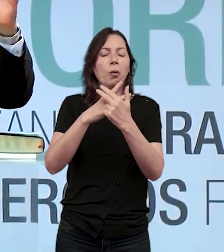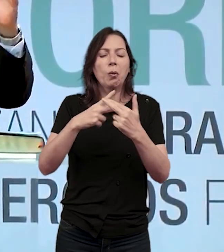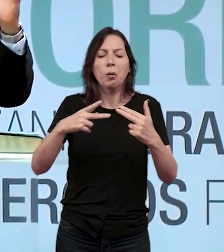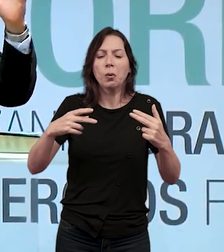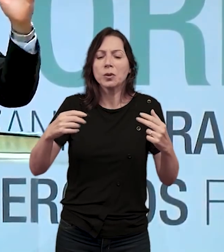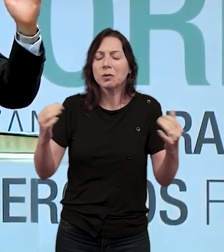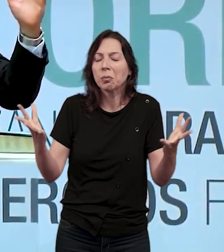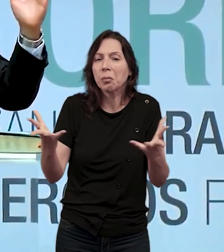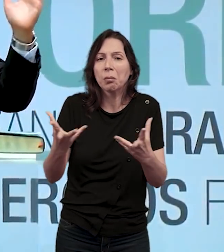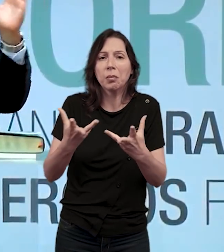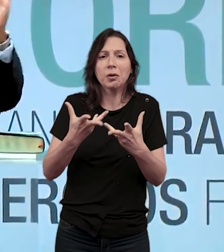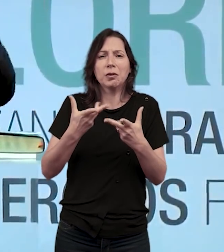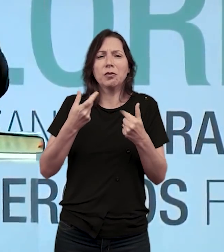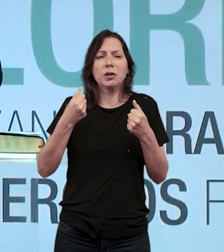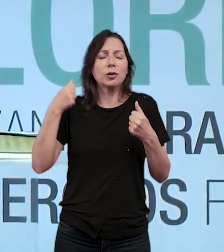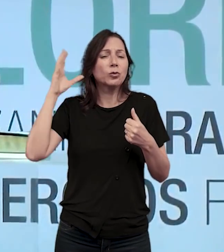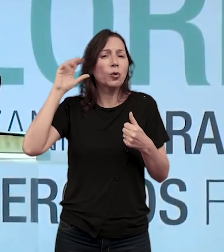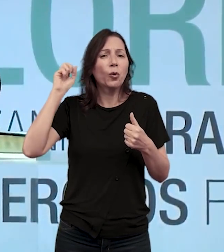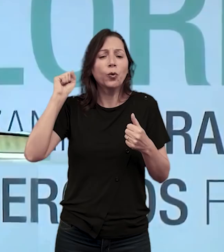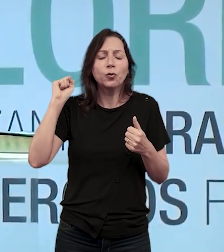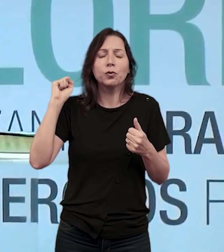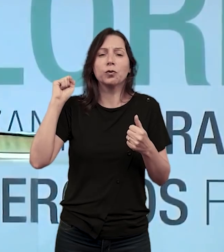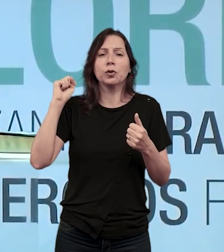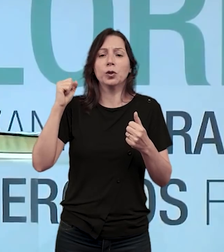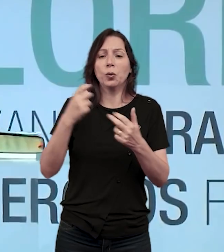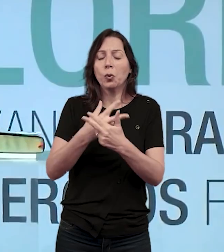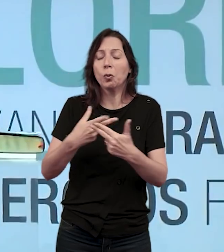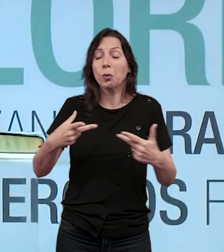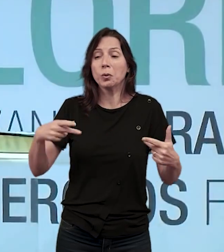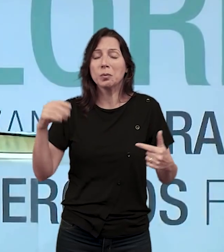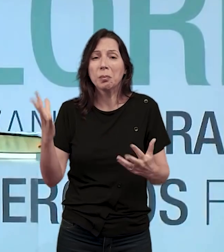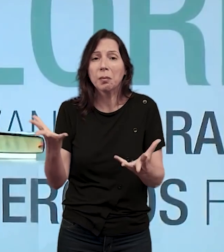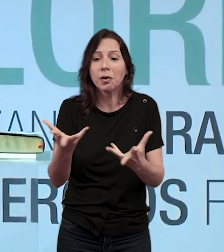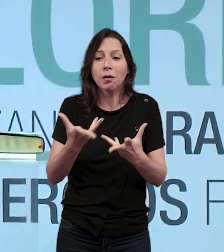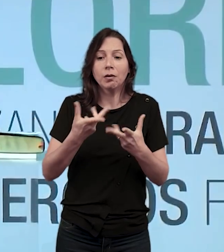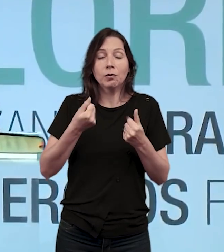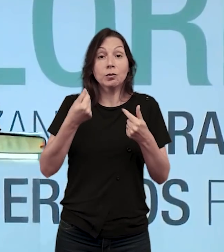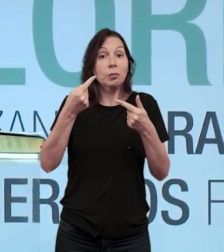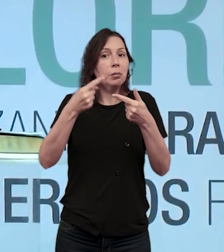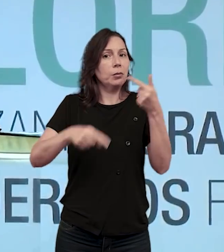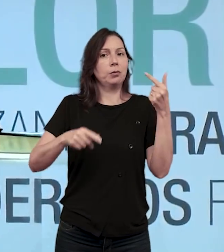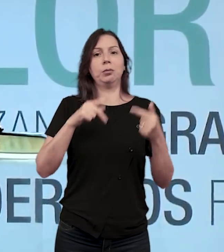tão maravilhosas, que é ilícito ao homem referir.